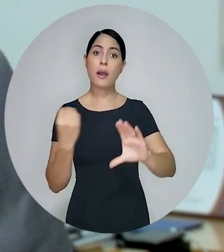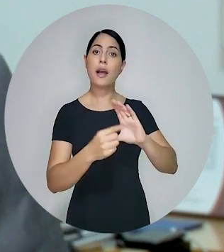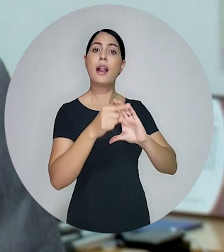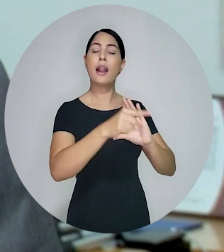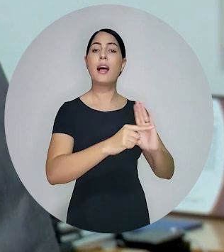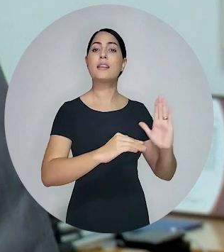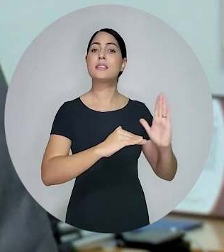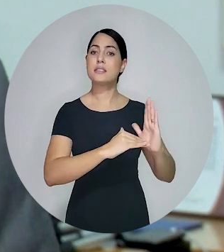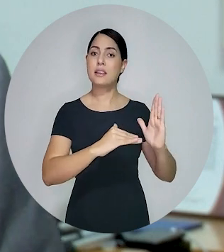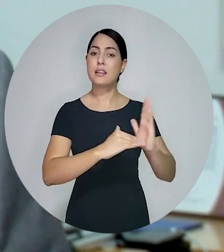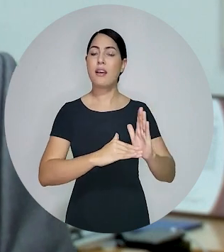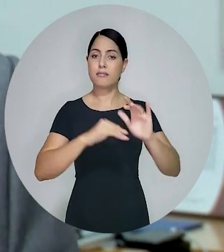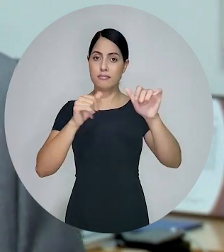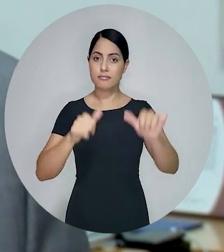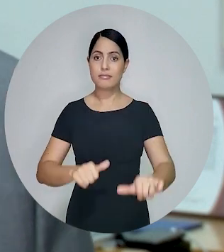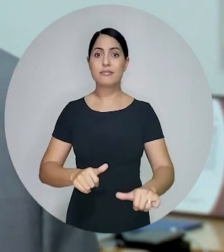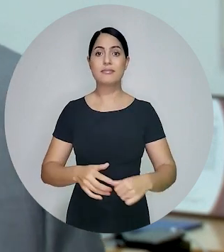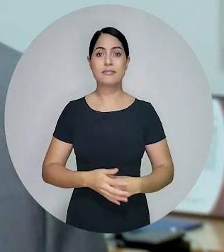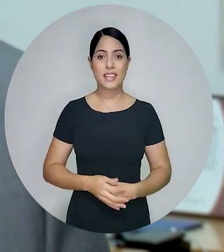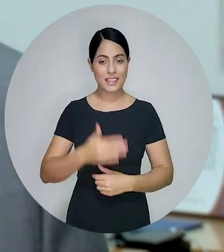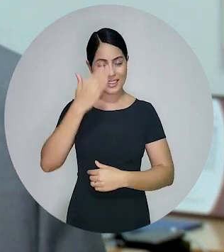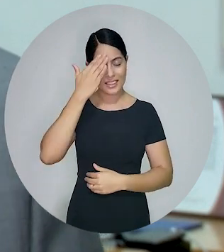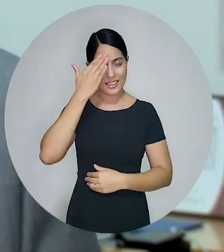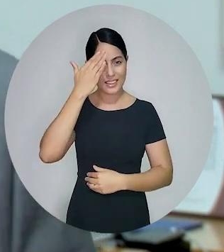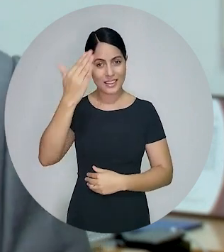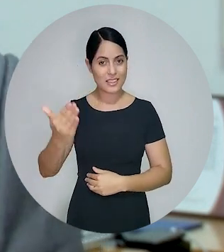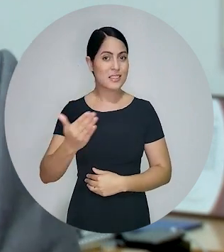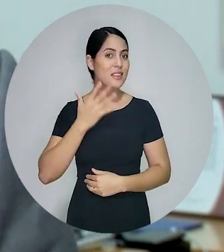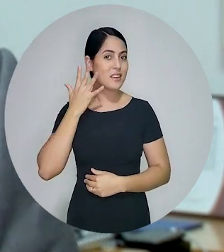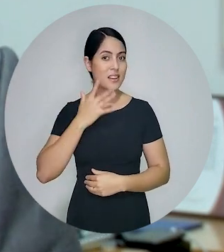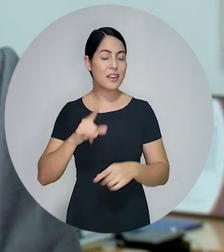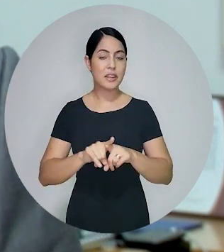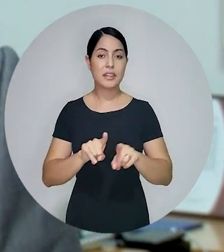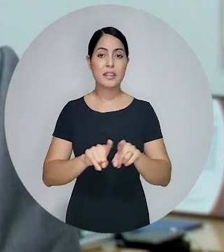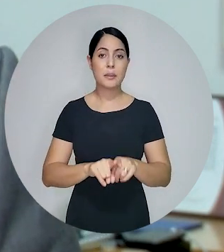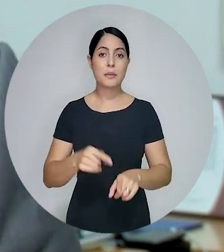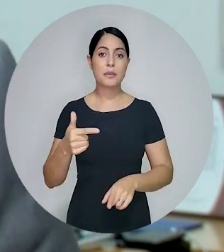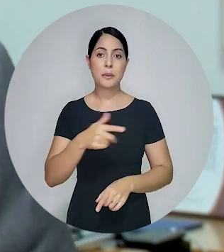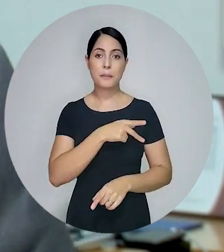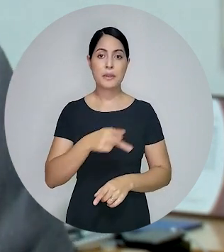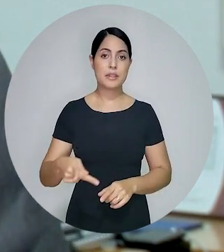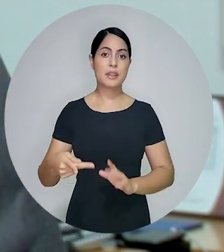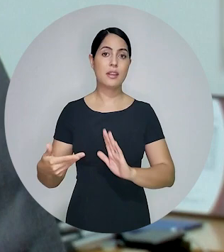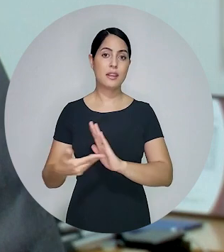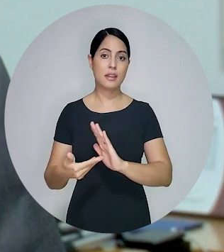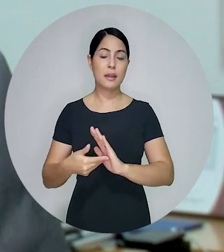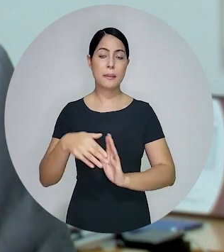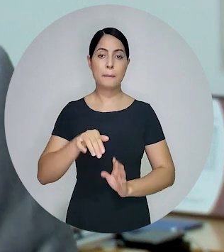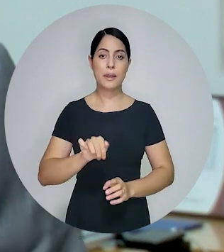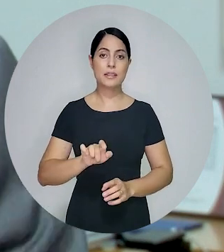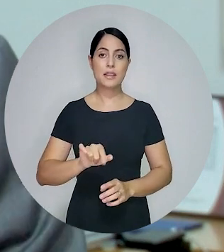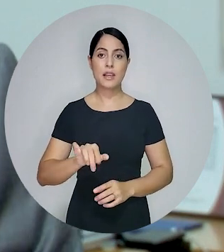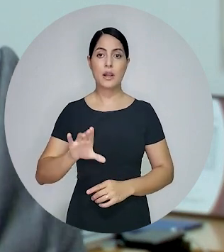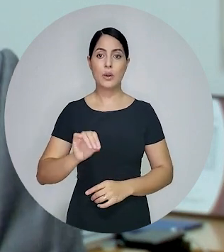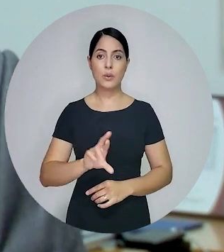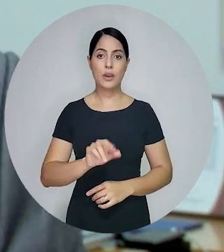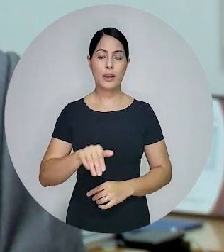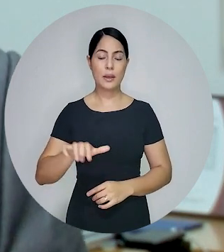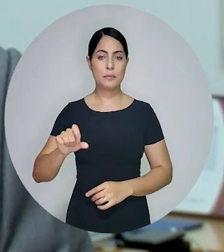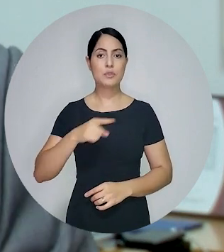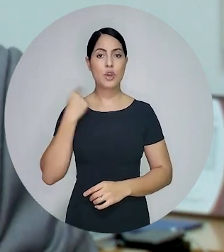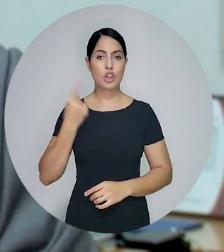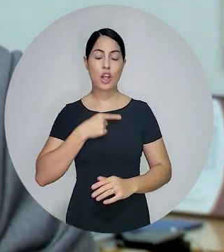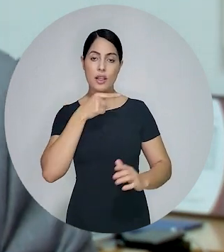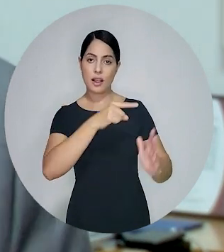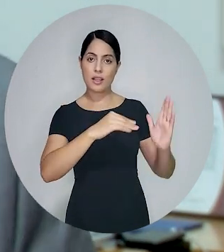Federal. Agradeço nessa oportunidade ao presidente Arthur Lira e também ao vice-presidente Marcelo Ramos, que conduziu os trabalhos. Seguiremos ao